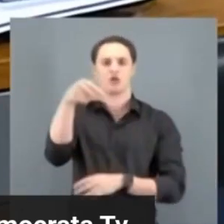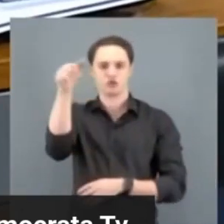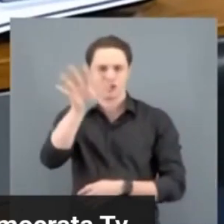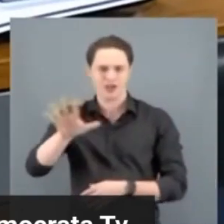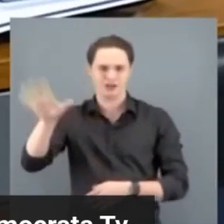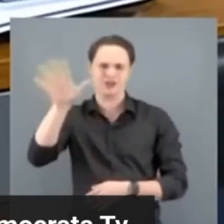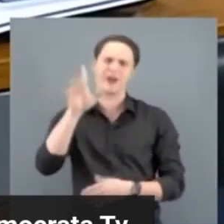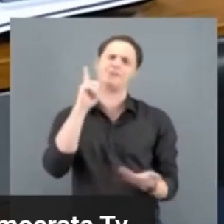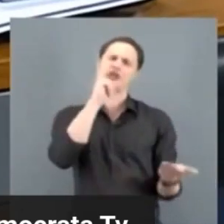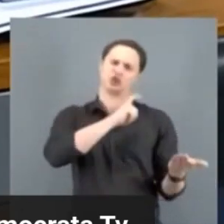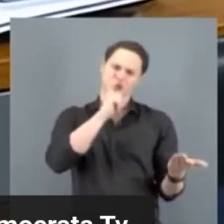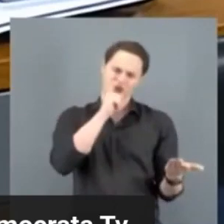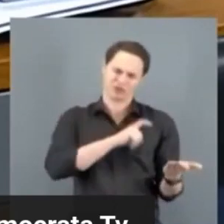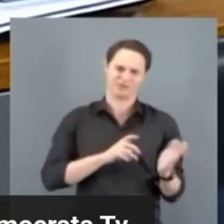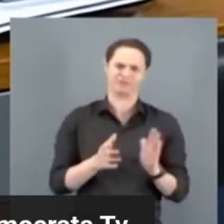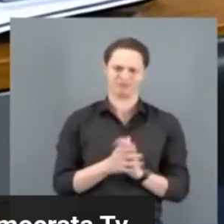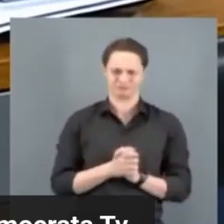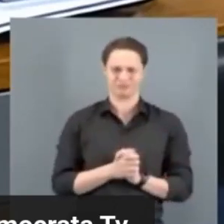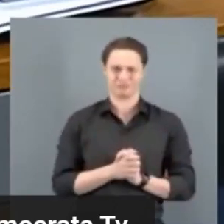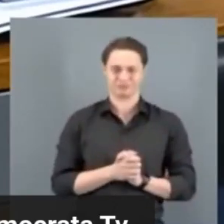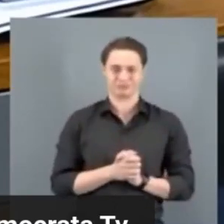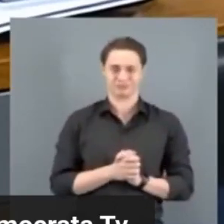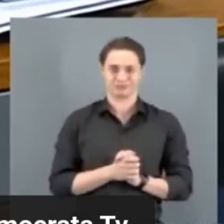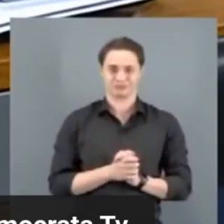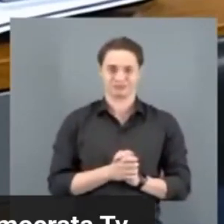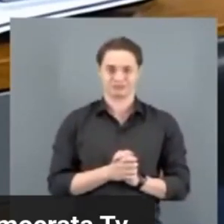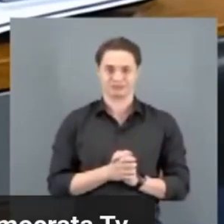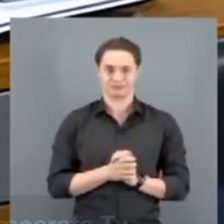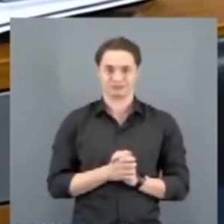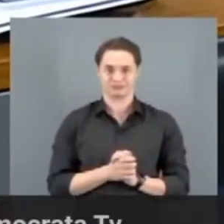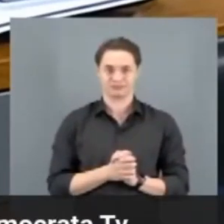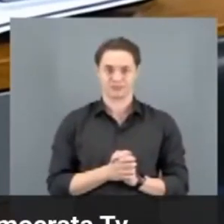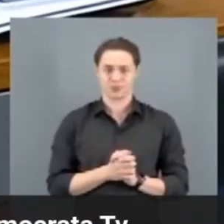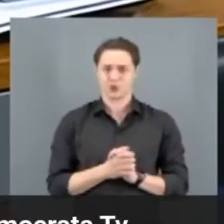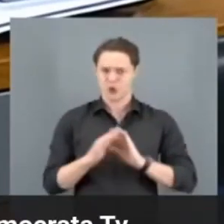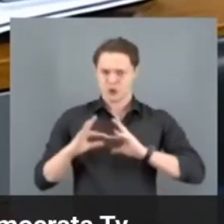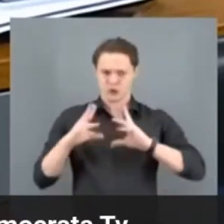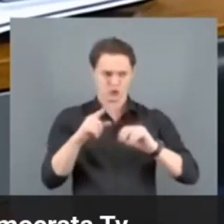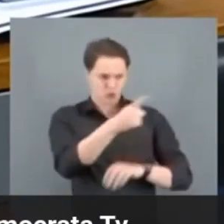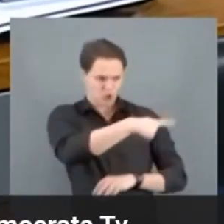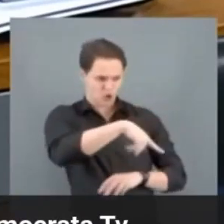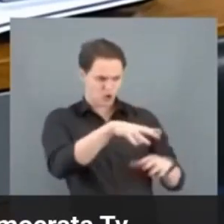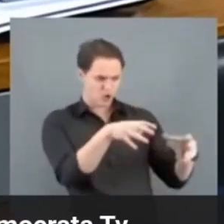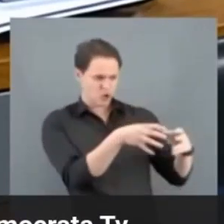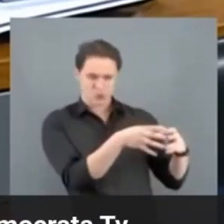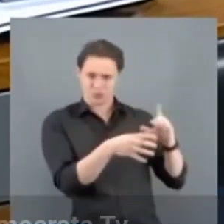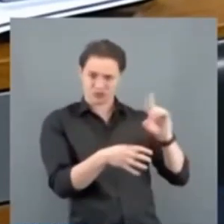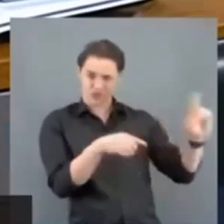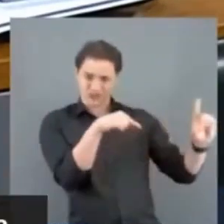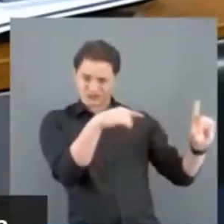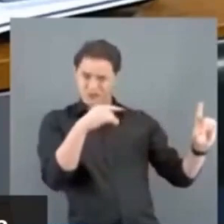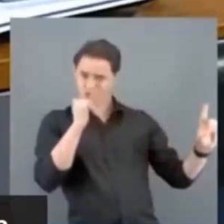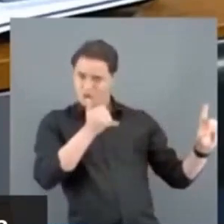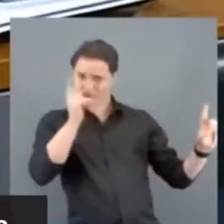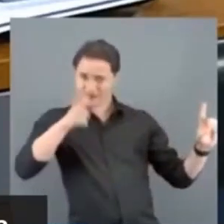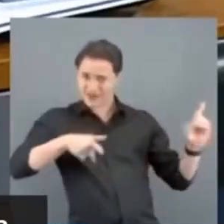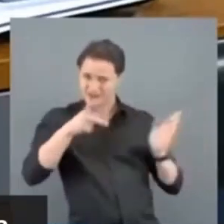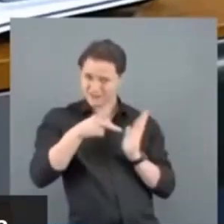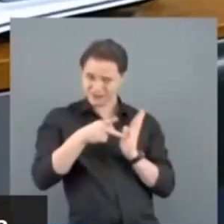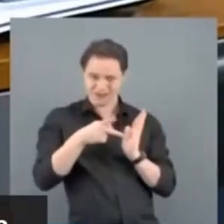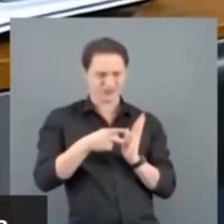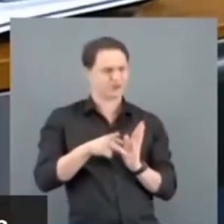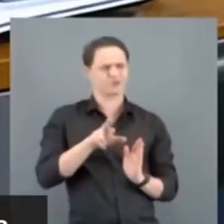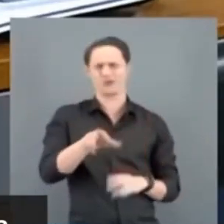Não é tudo o que eles contam que é verdade. e o senhor foi enredado. O senhor é mais um enredado. Bom